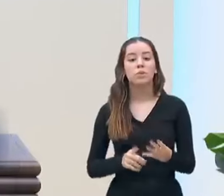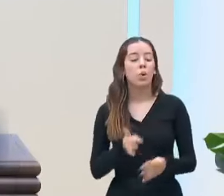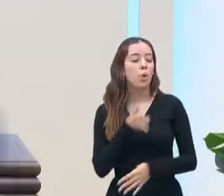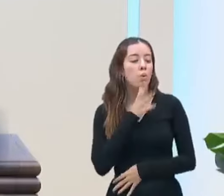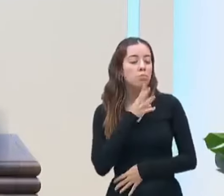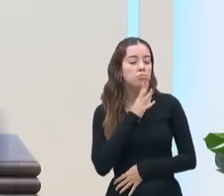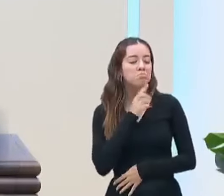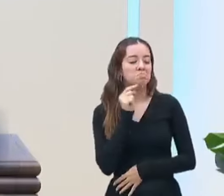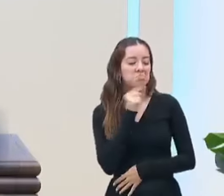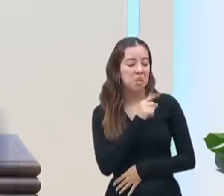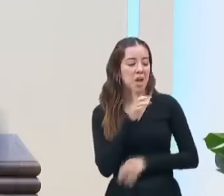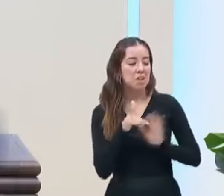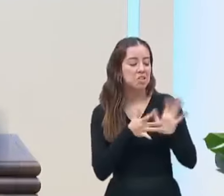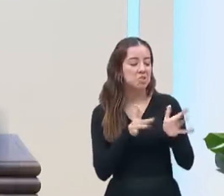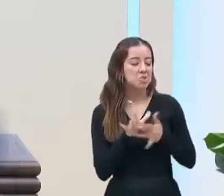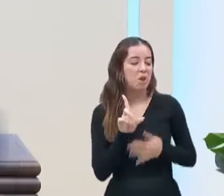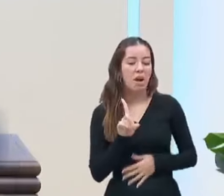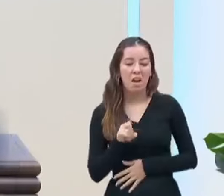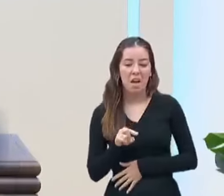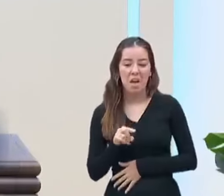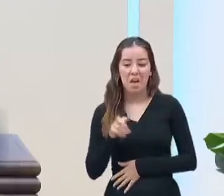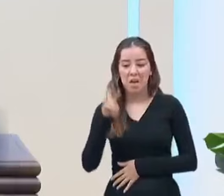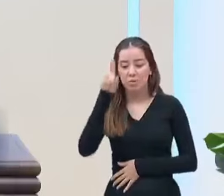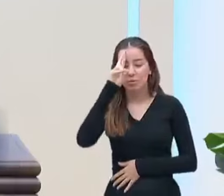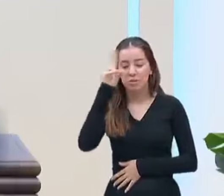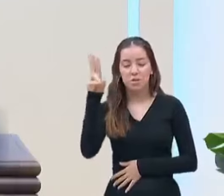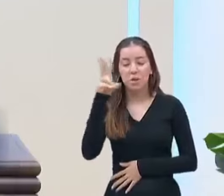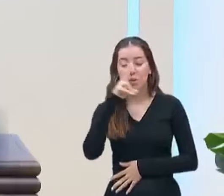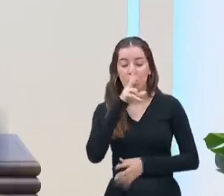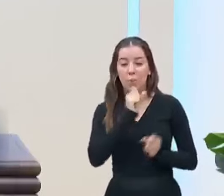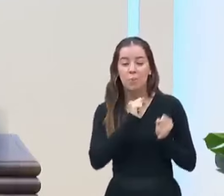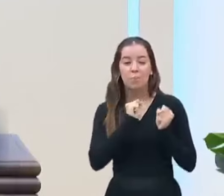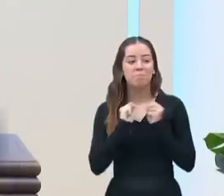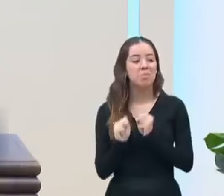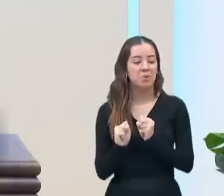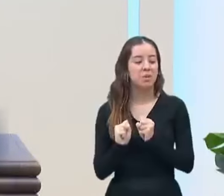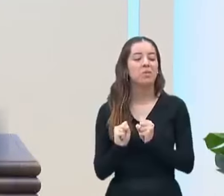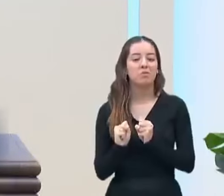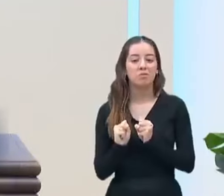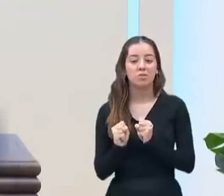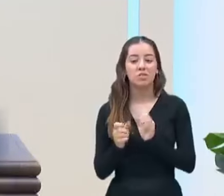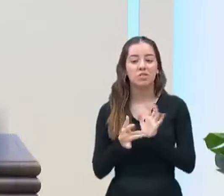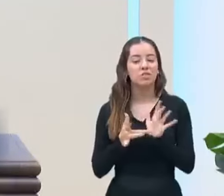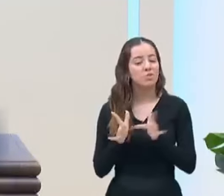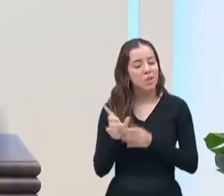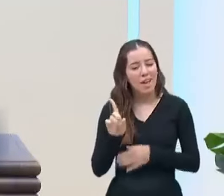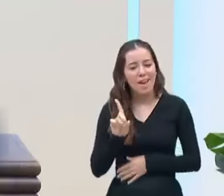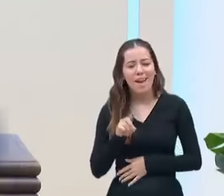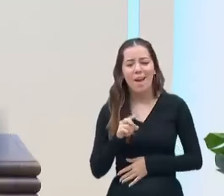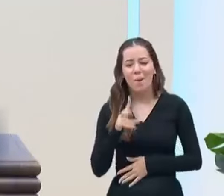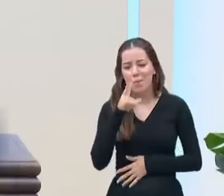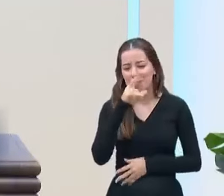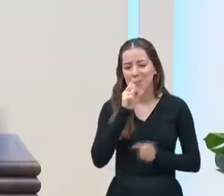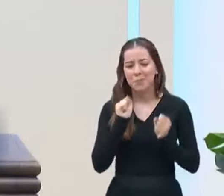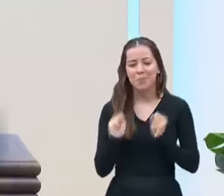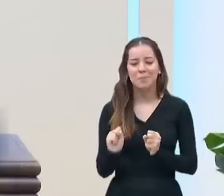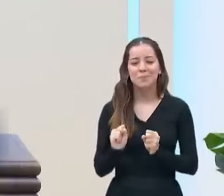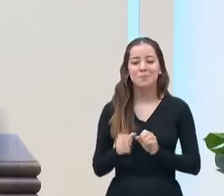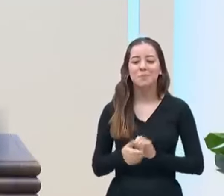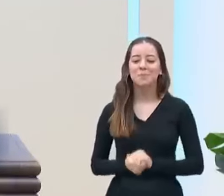seu senhorio e a onipotência. Tu podes, tu és poderoso. Mas